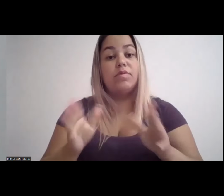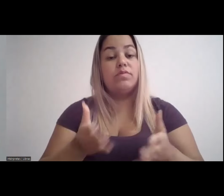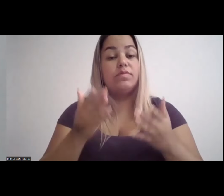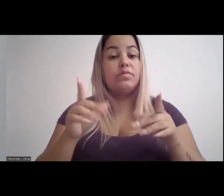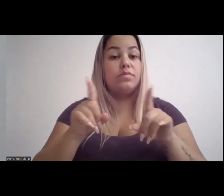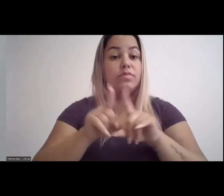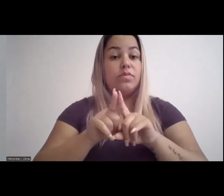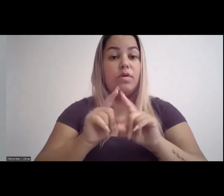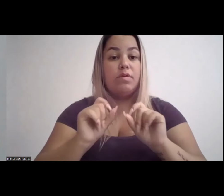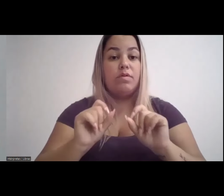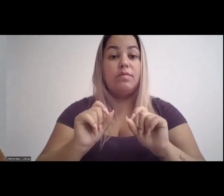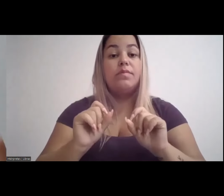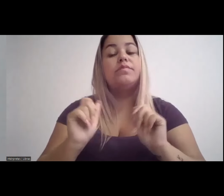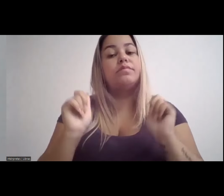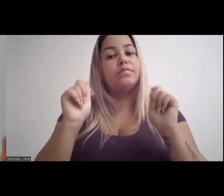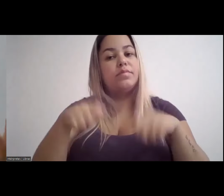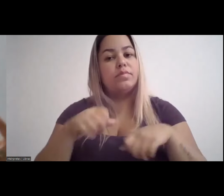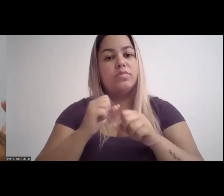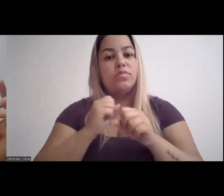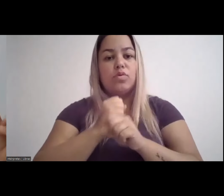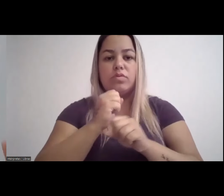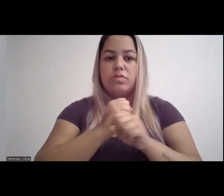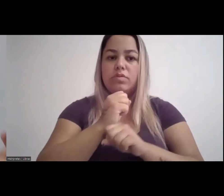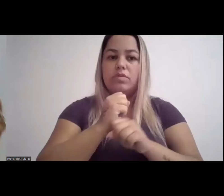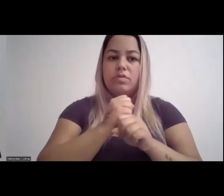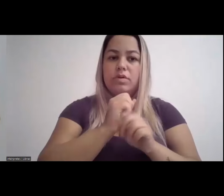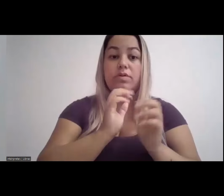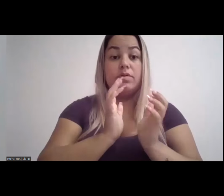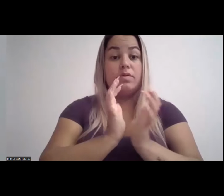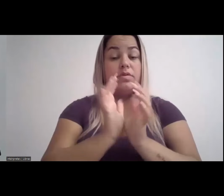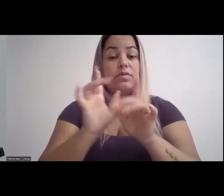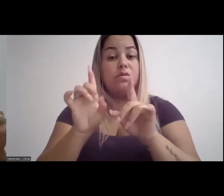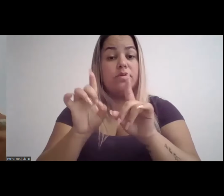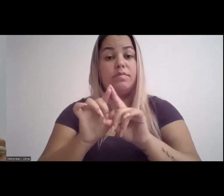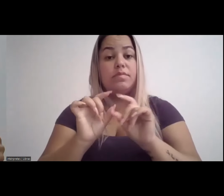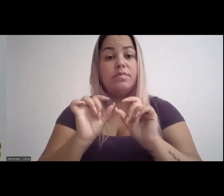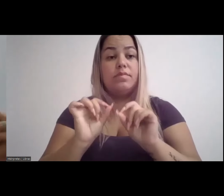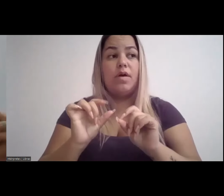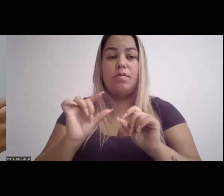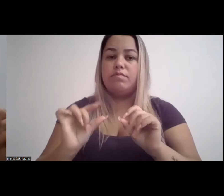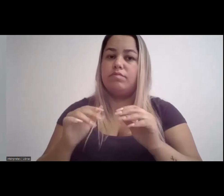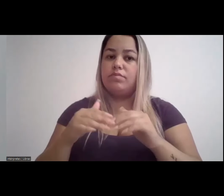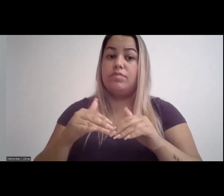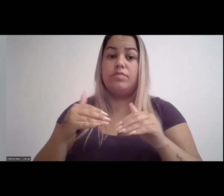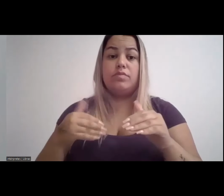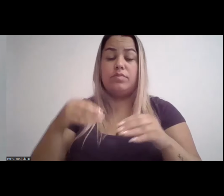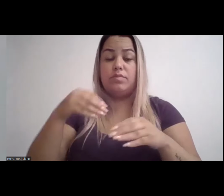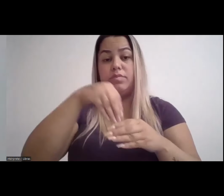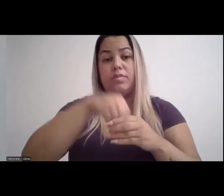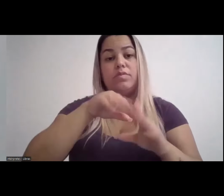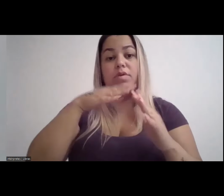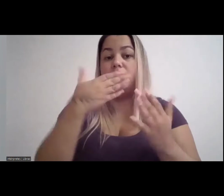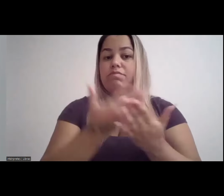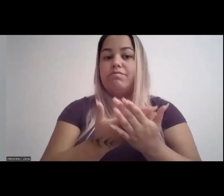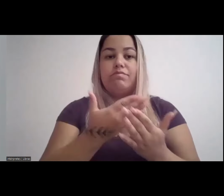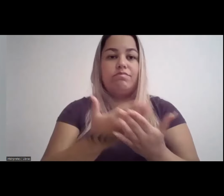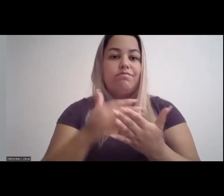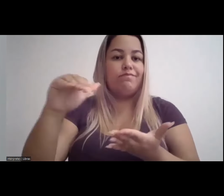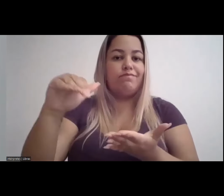sustentável, que é que você precisa construir redes. Não adianta você ter iniciativas isoladas dentro de uma escola, dentro de uma secretaria